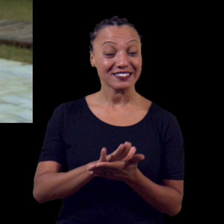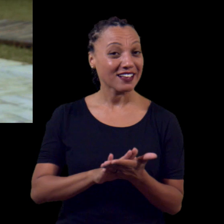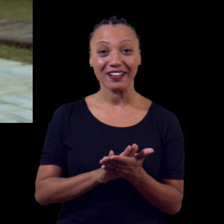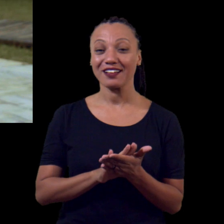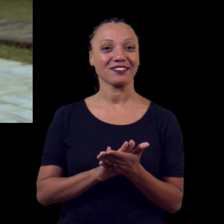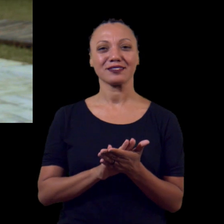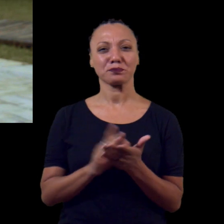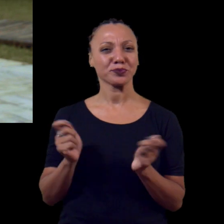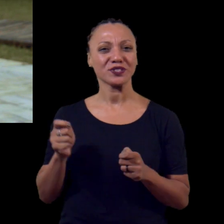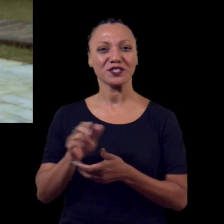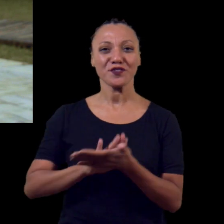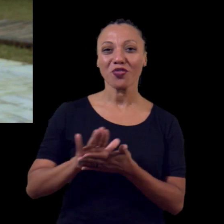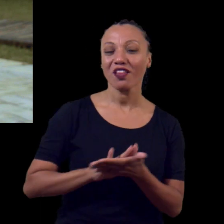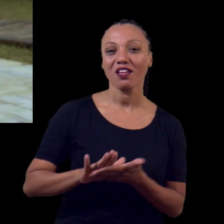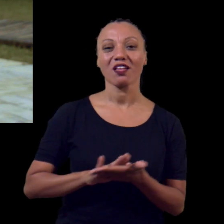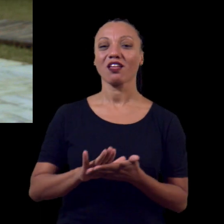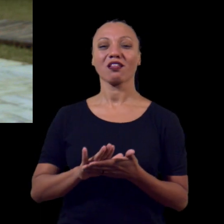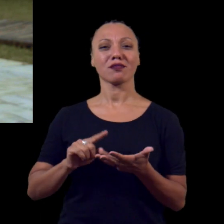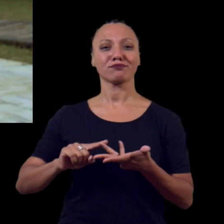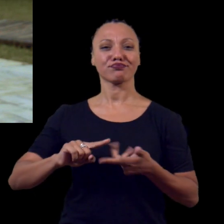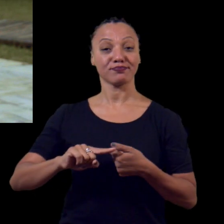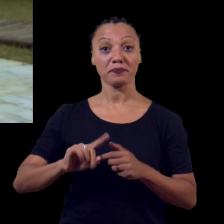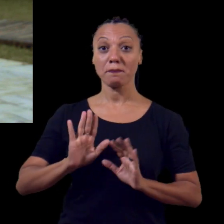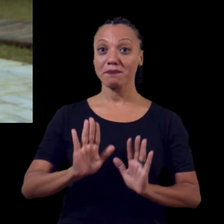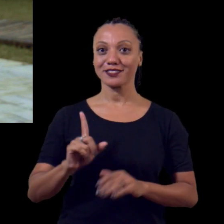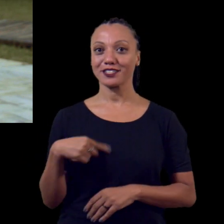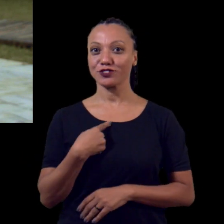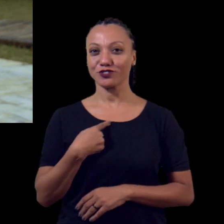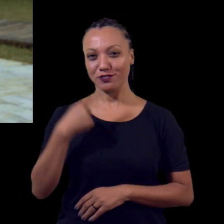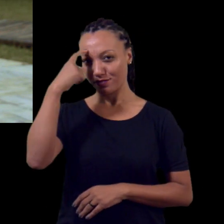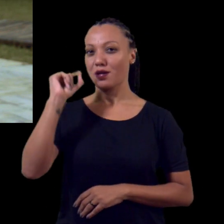que é possível, é tangível, mas